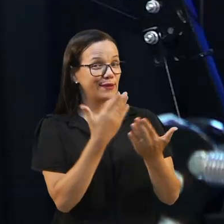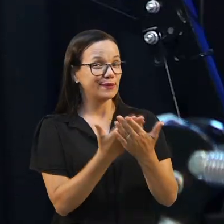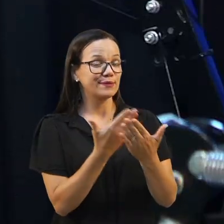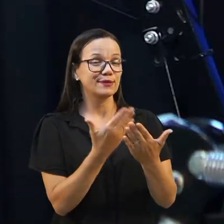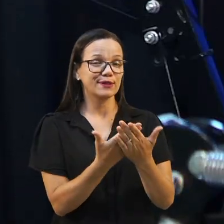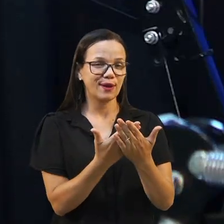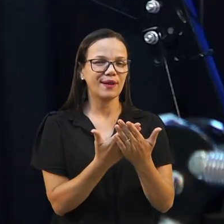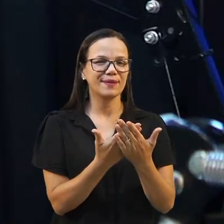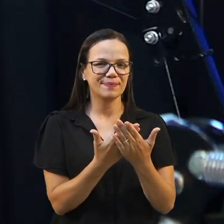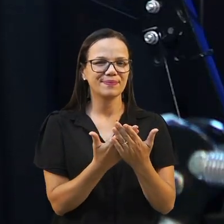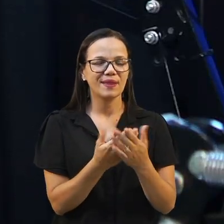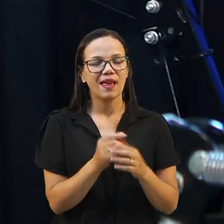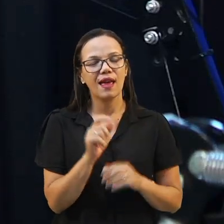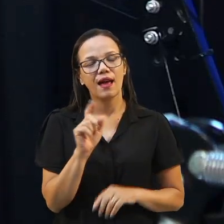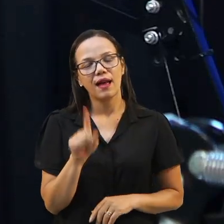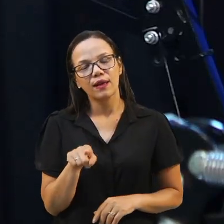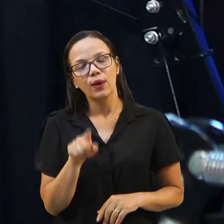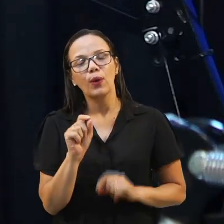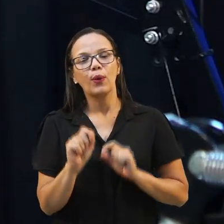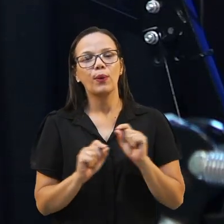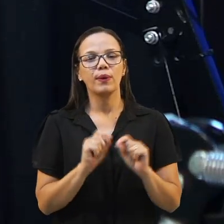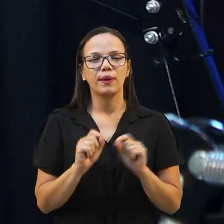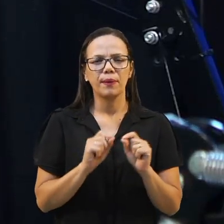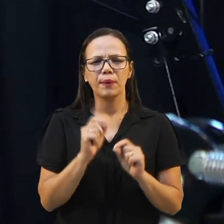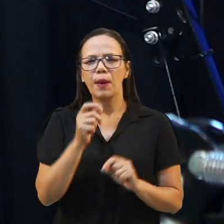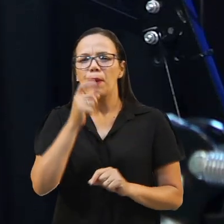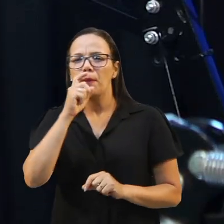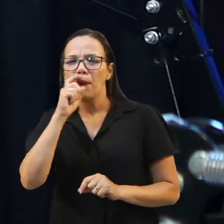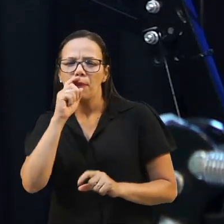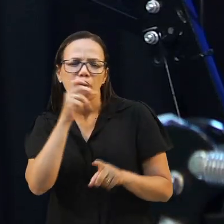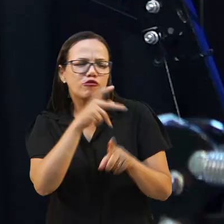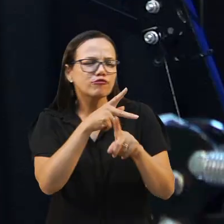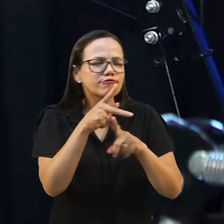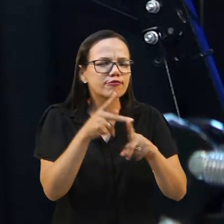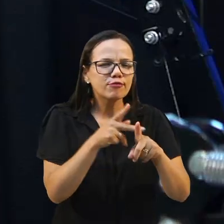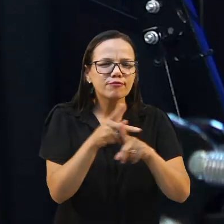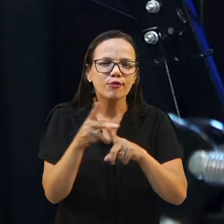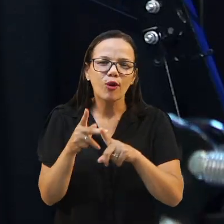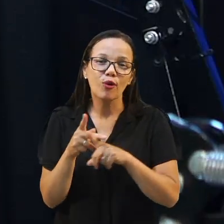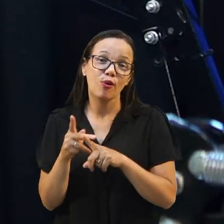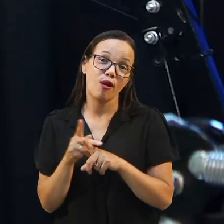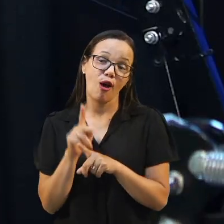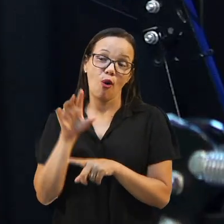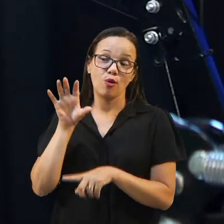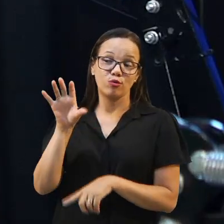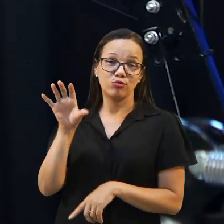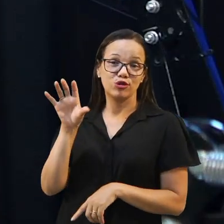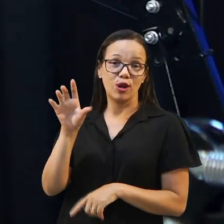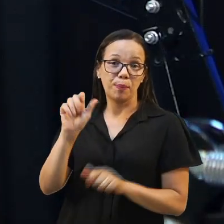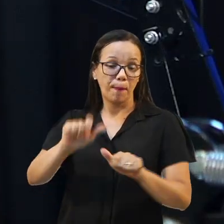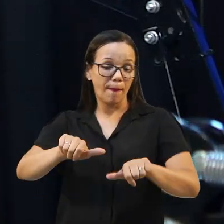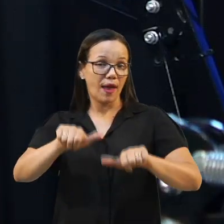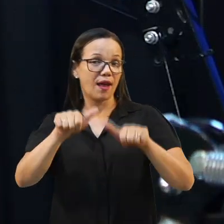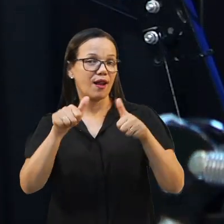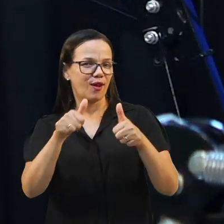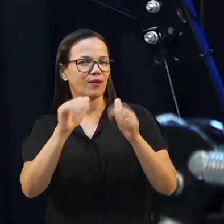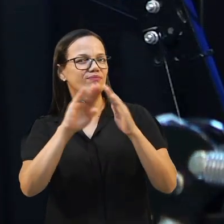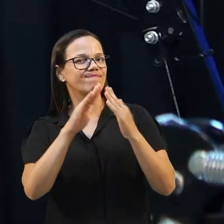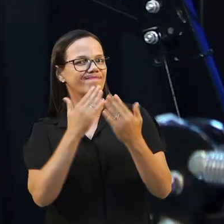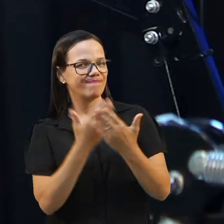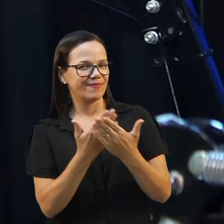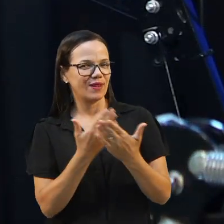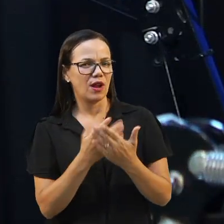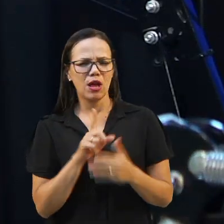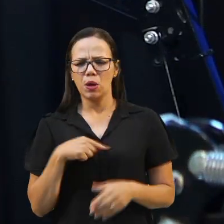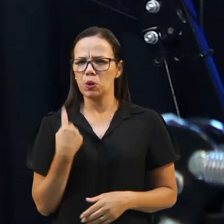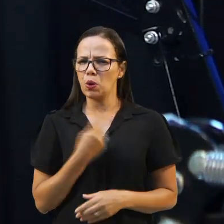escola, aí ele foi procurar as condições melhores para a escola, né? E nós